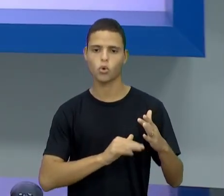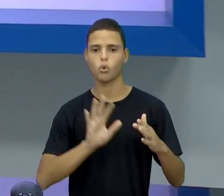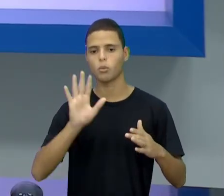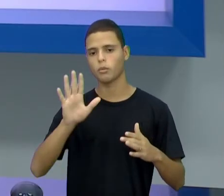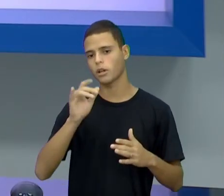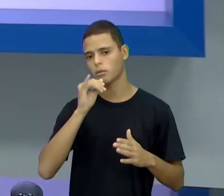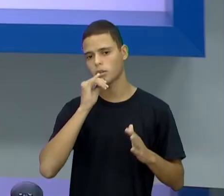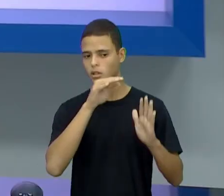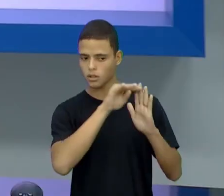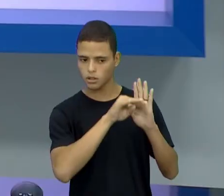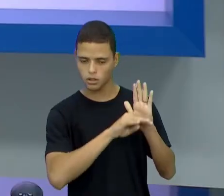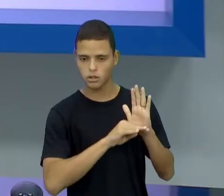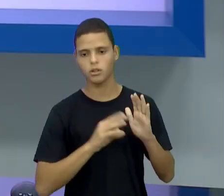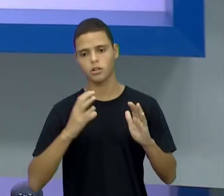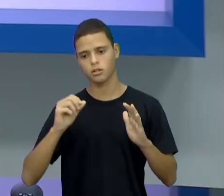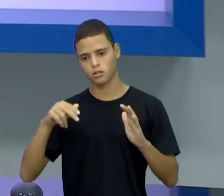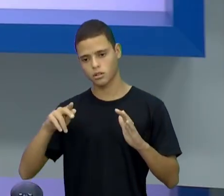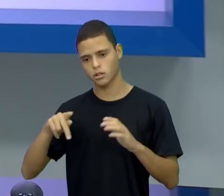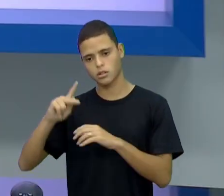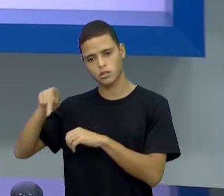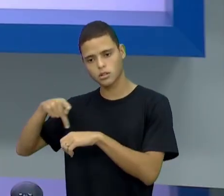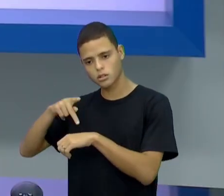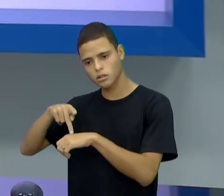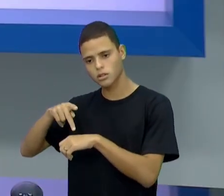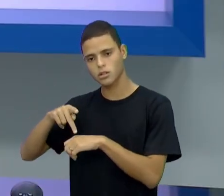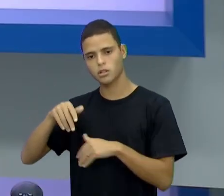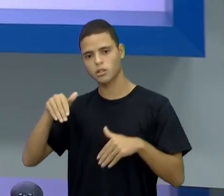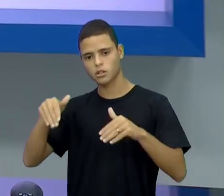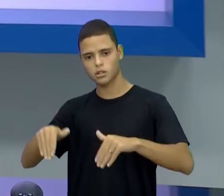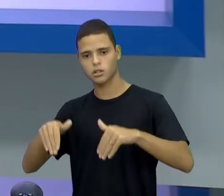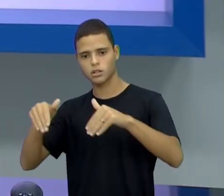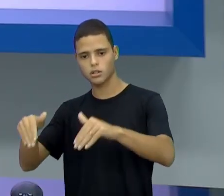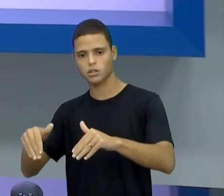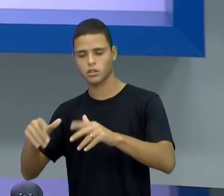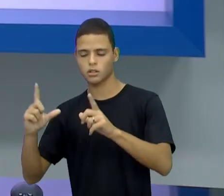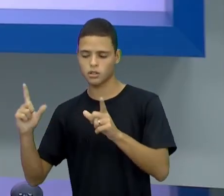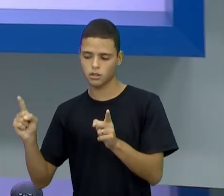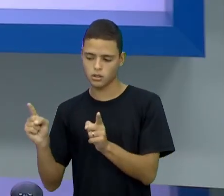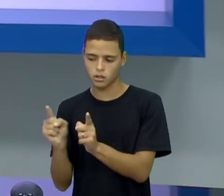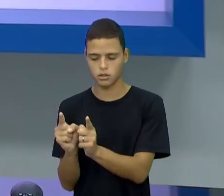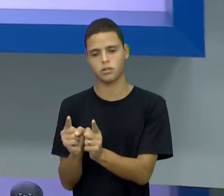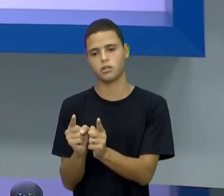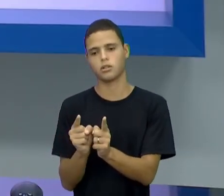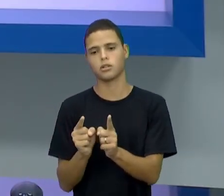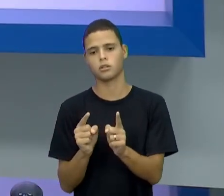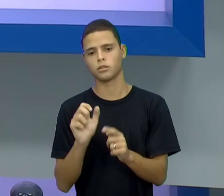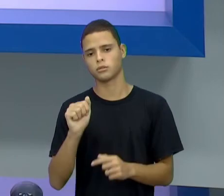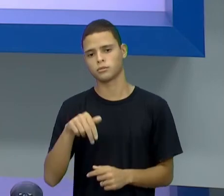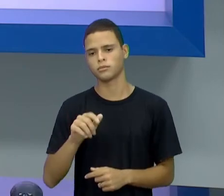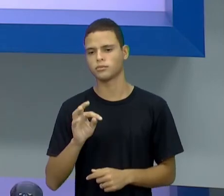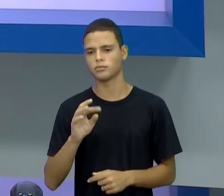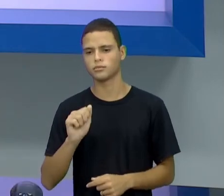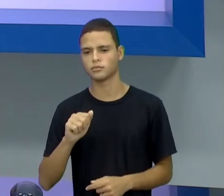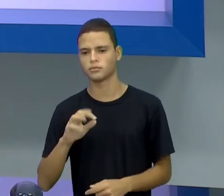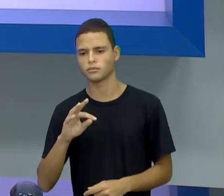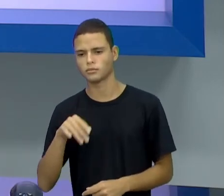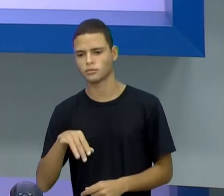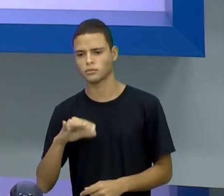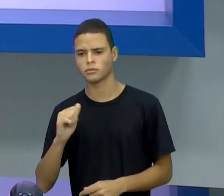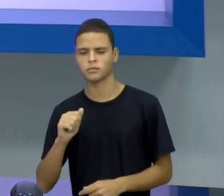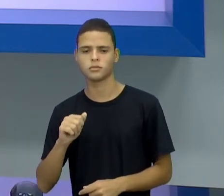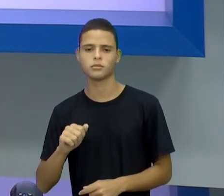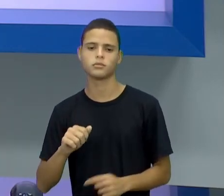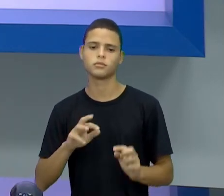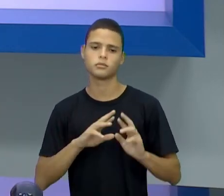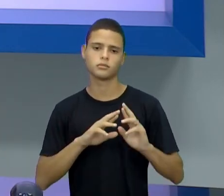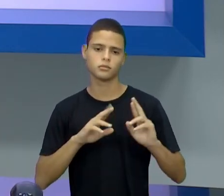o continente, né? O país lá, a Austrália, ele é menor do que a Antártica. A Antártica é maior. E a Antártica